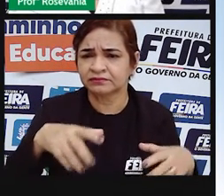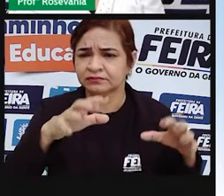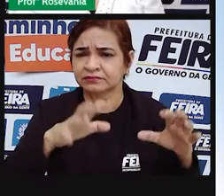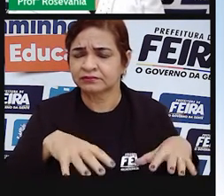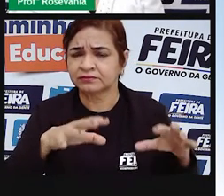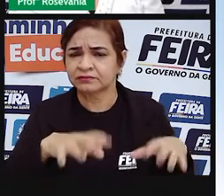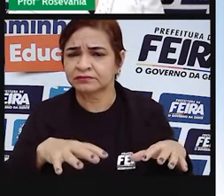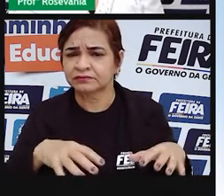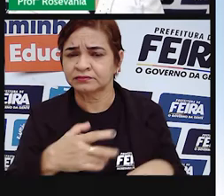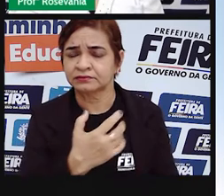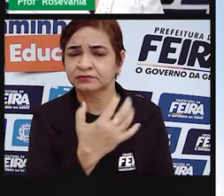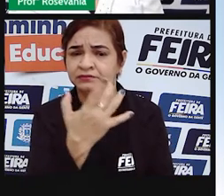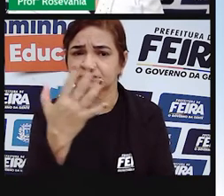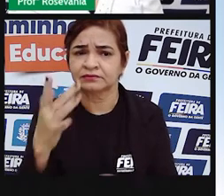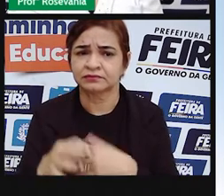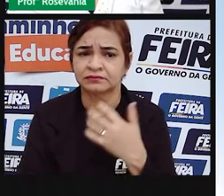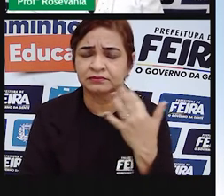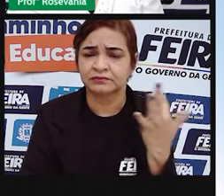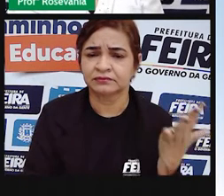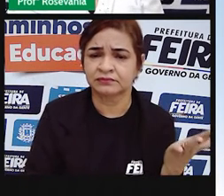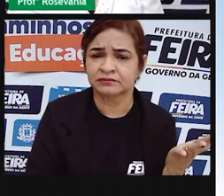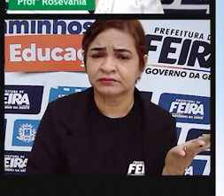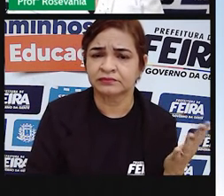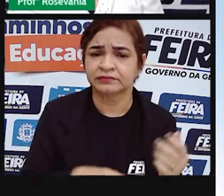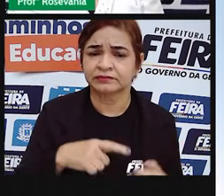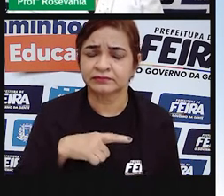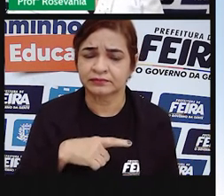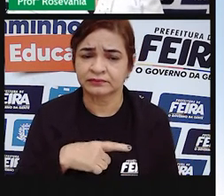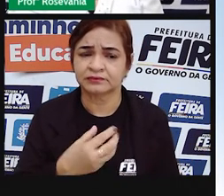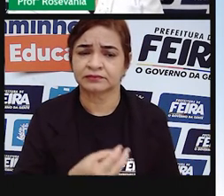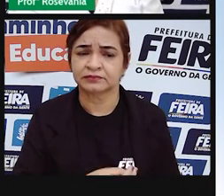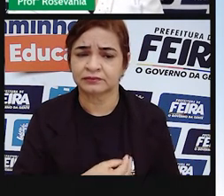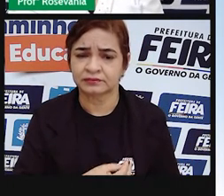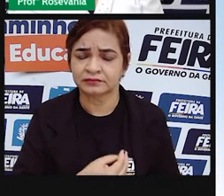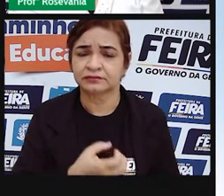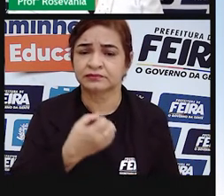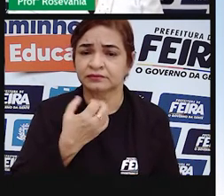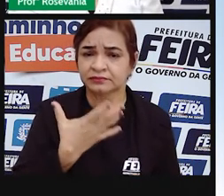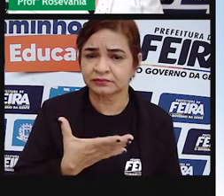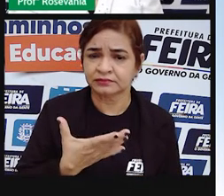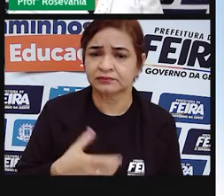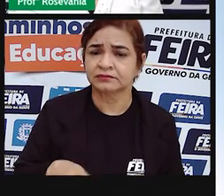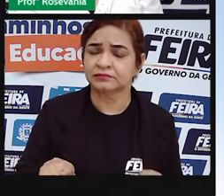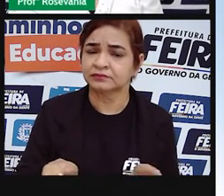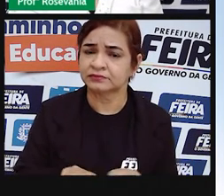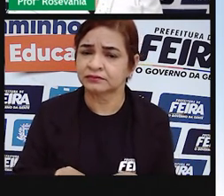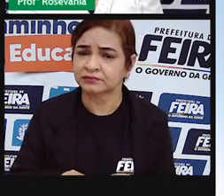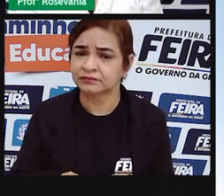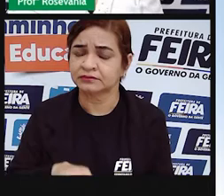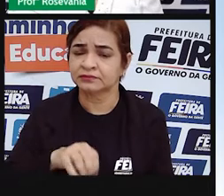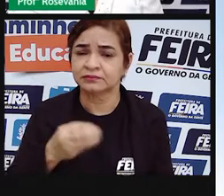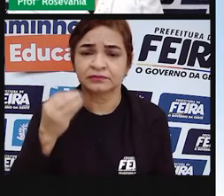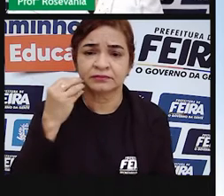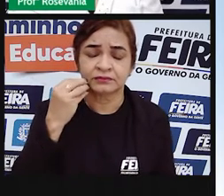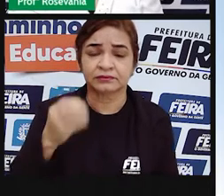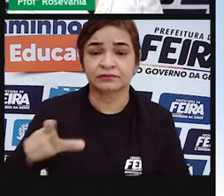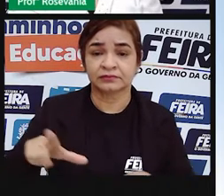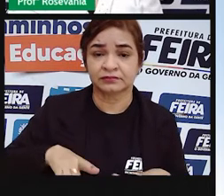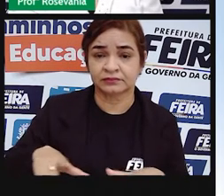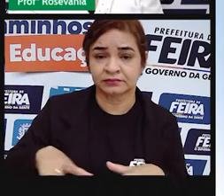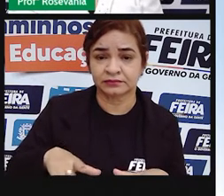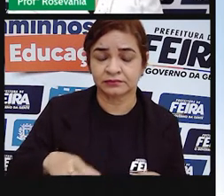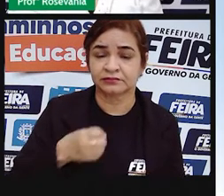muito, arborizado, ele está sonhando lá, né, que vai ter melhores condições e que também vai ter essa oportunidade de emprego